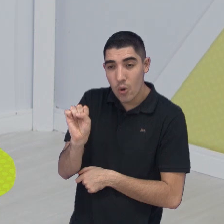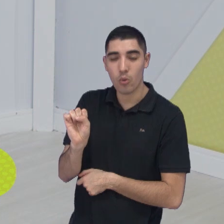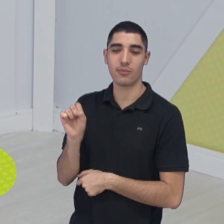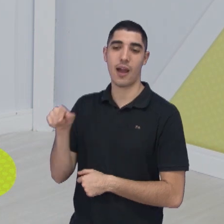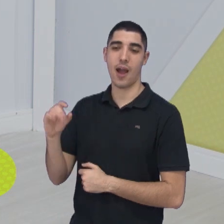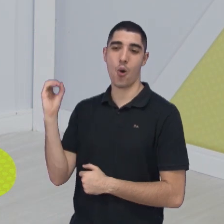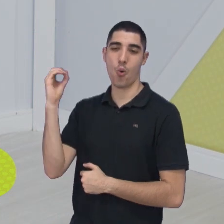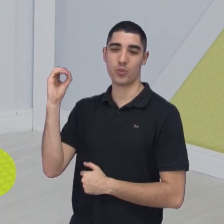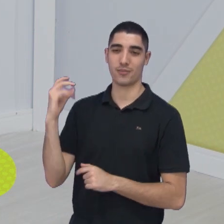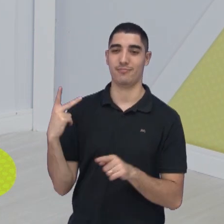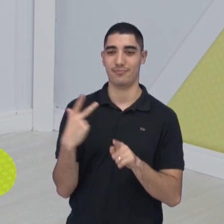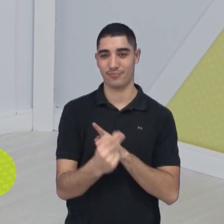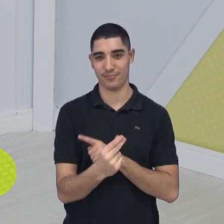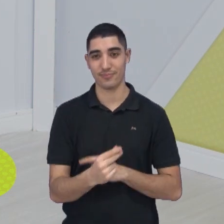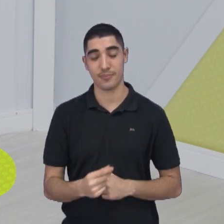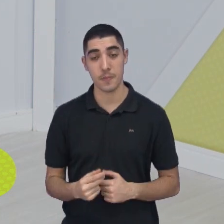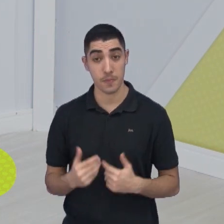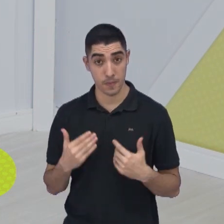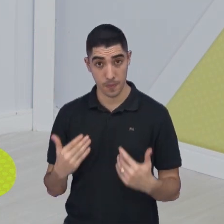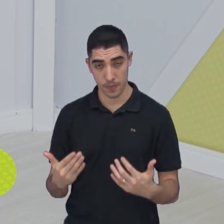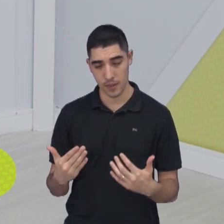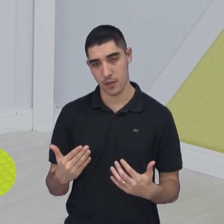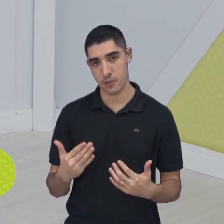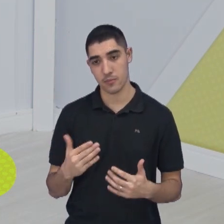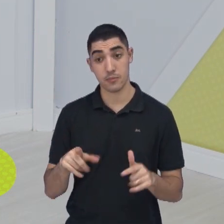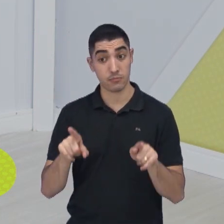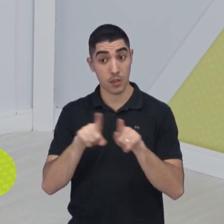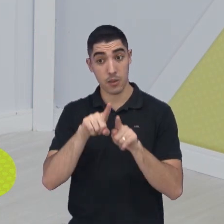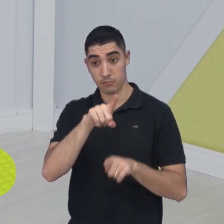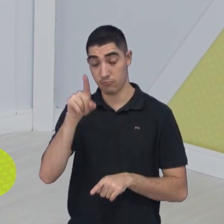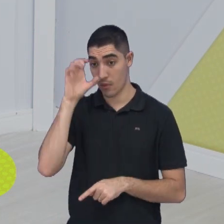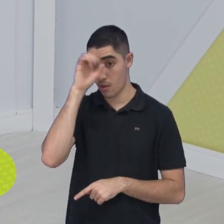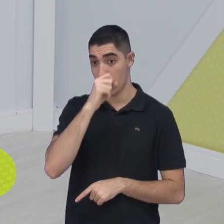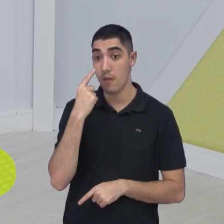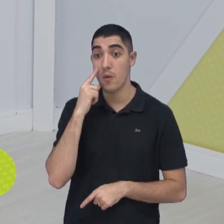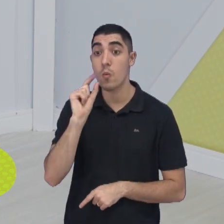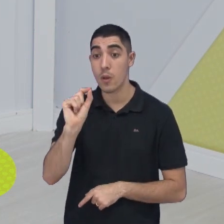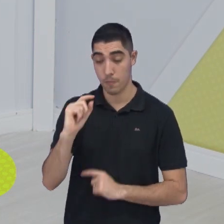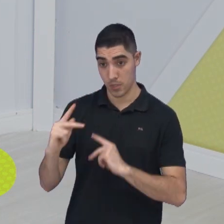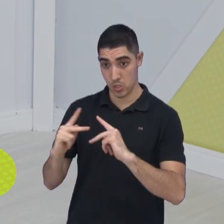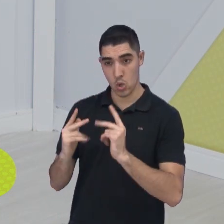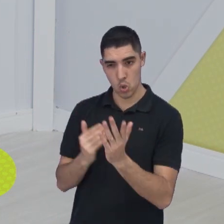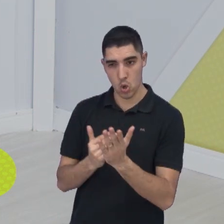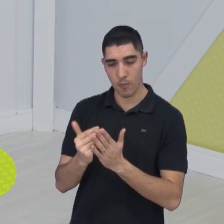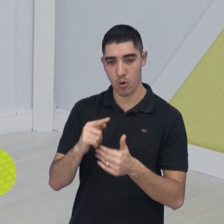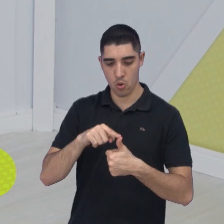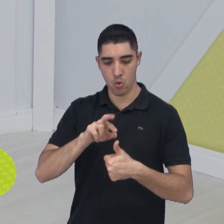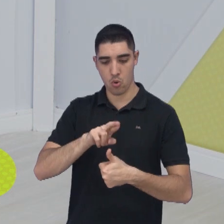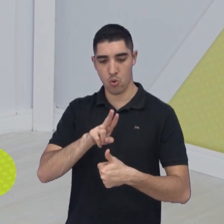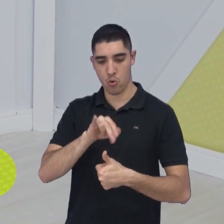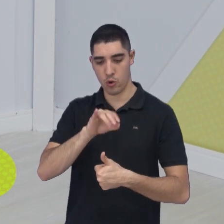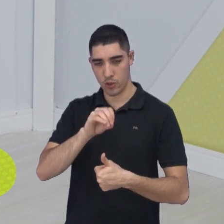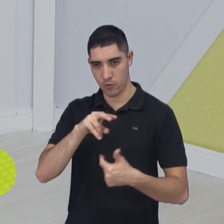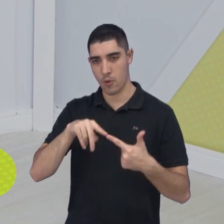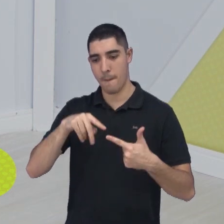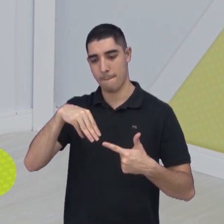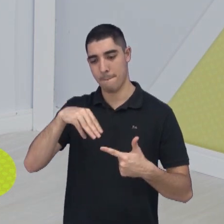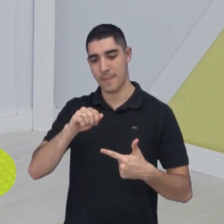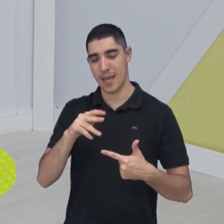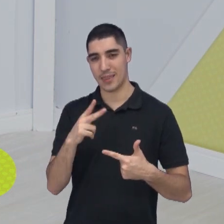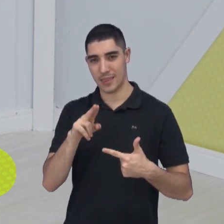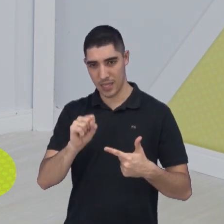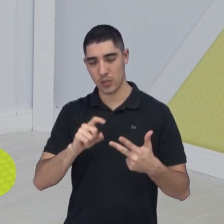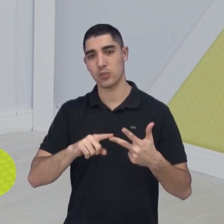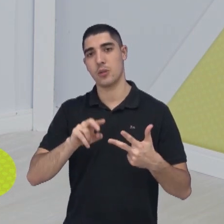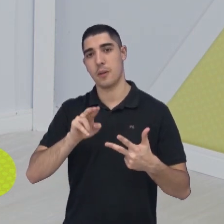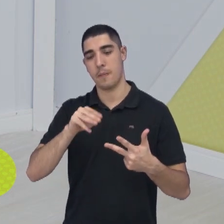Quem gosta, antes de falar de quem gosta de basquete, gosta de números, só para você ter uma ideia, o São José começou a partida com Ruivo, Matheus Buiú, Franco Vieta, Douglas